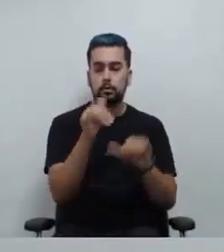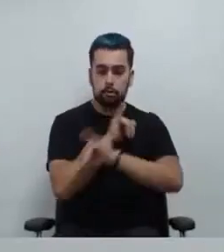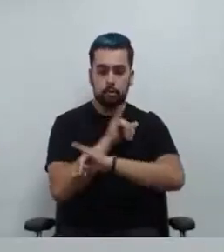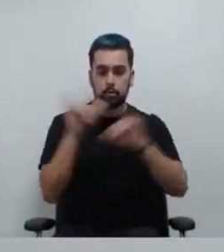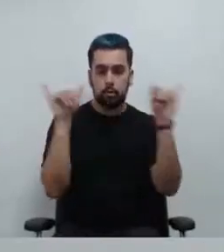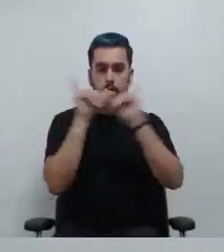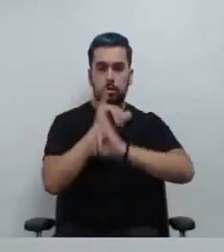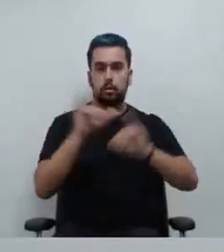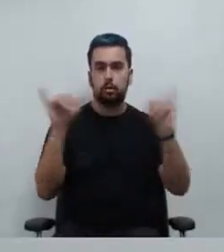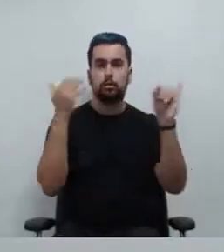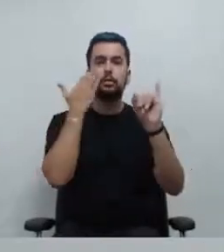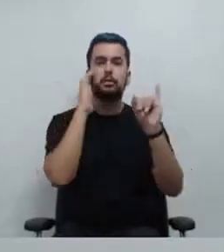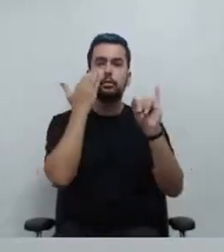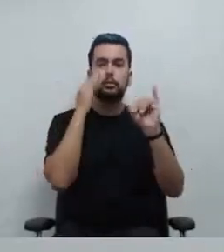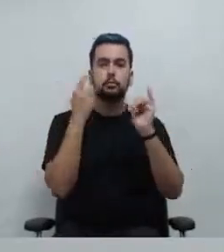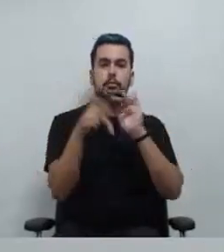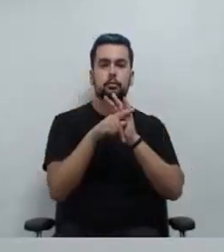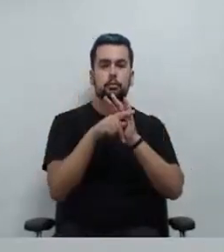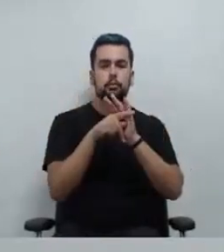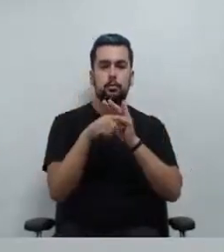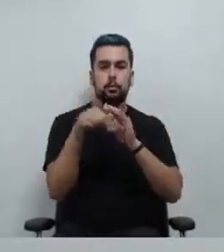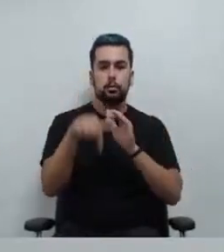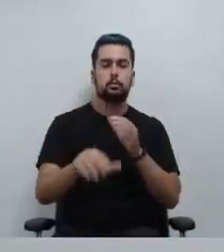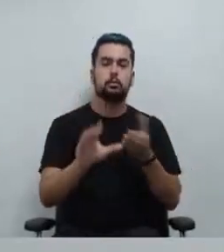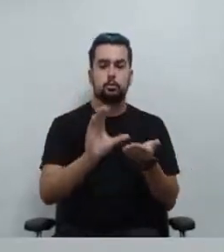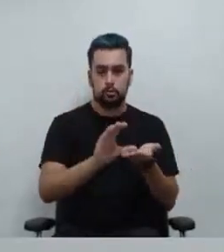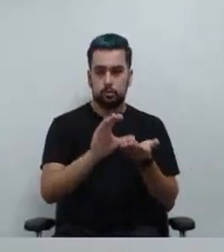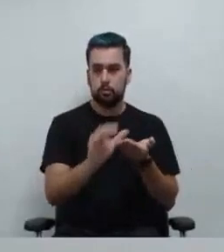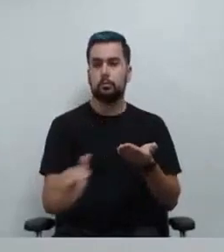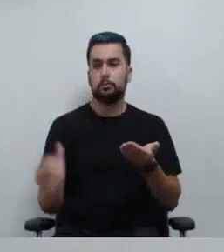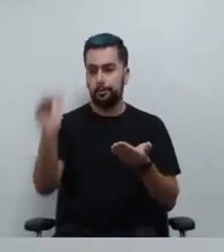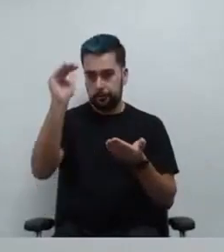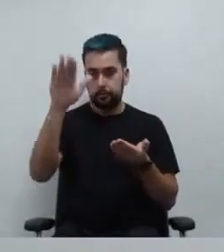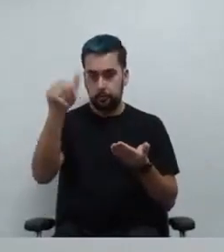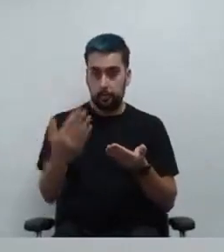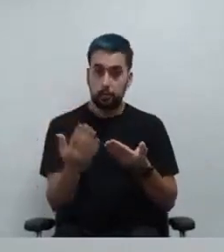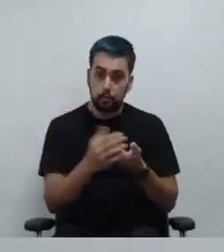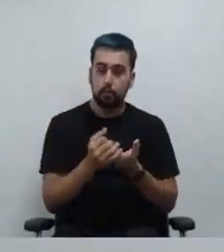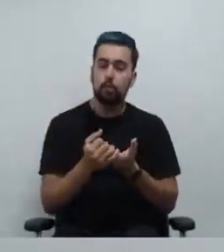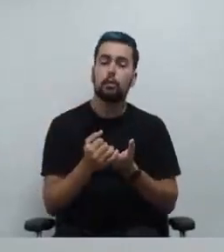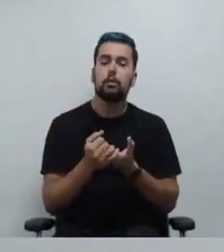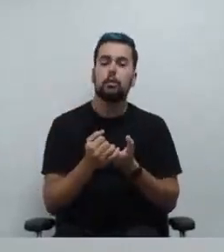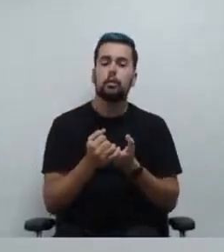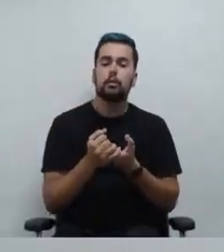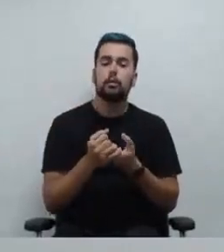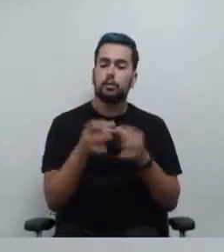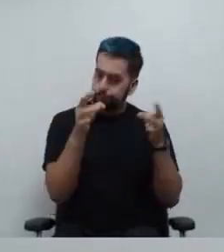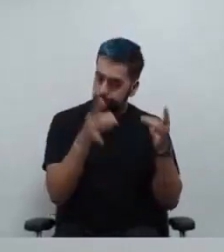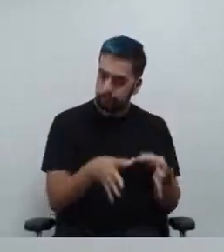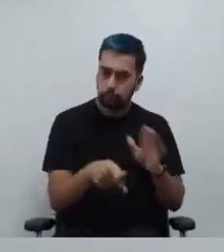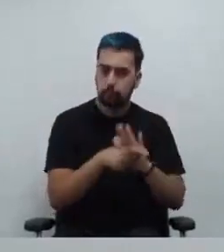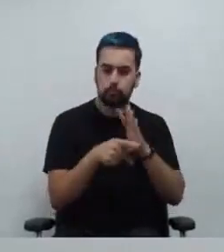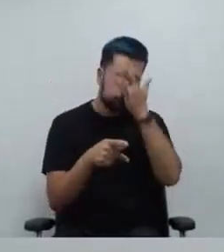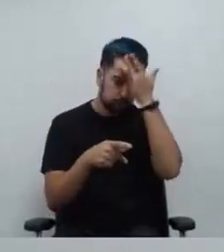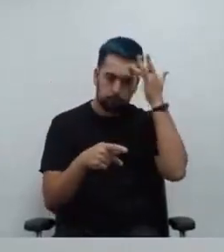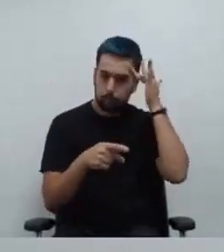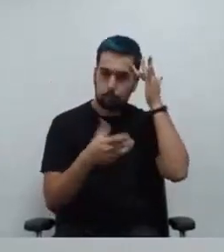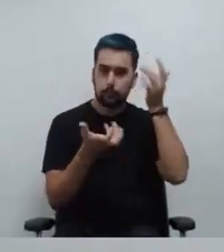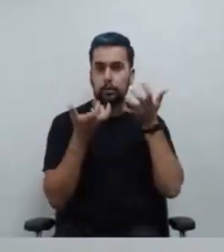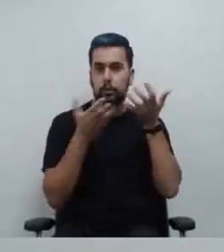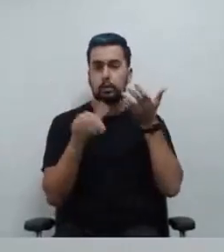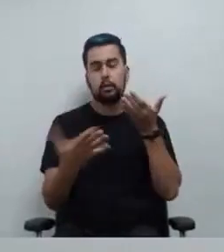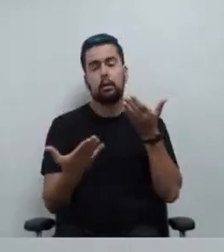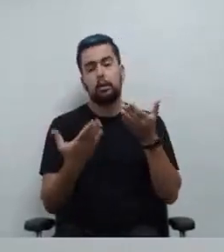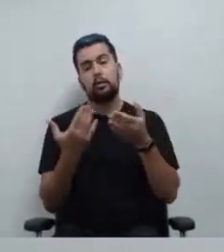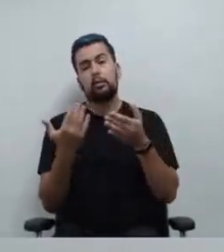de interpretação por parte deste Conselho Superior. Desta forma, em face da desistência do interessado, é caso de